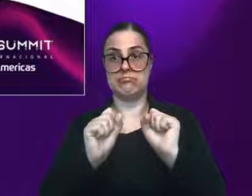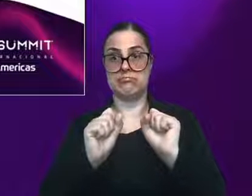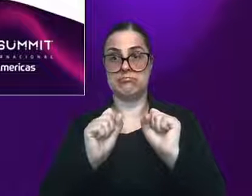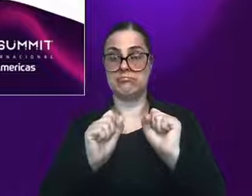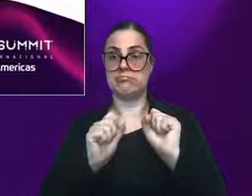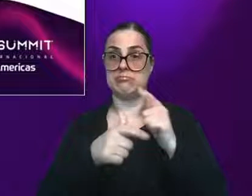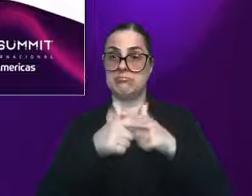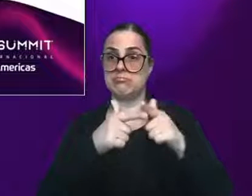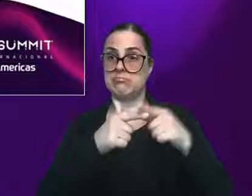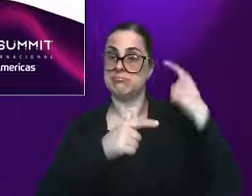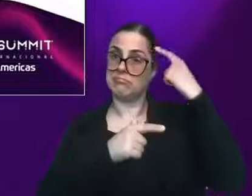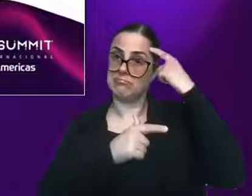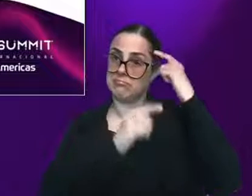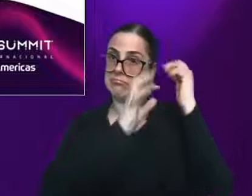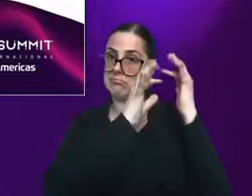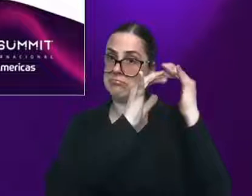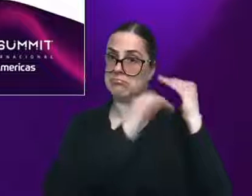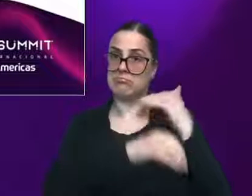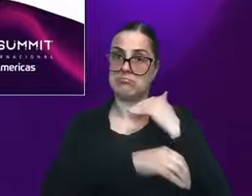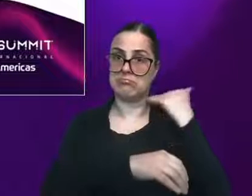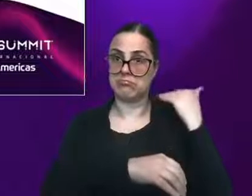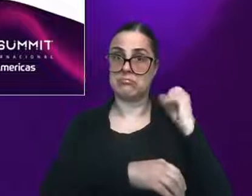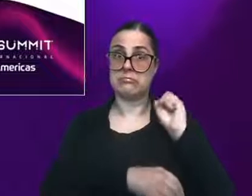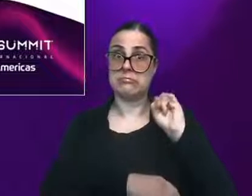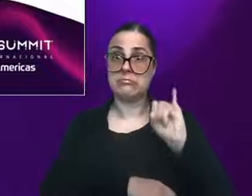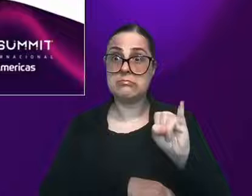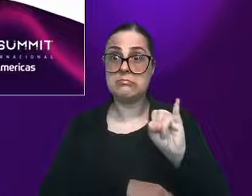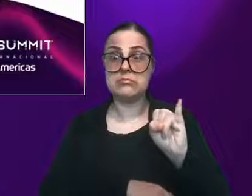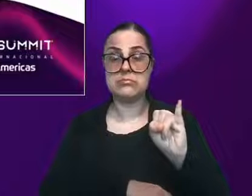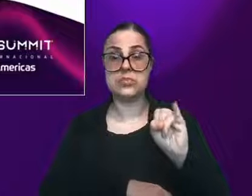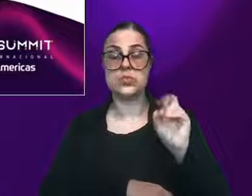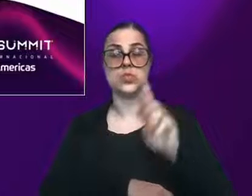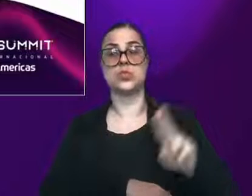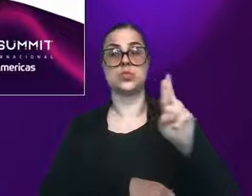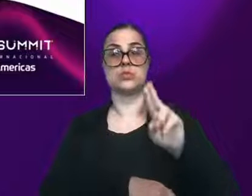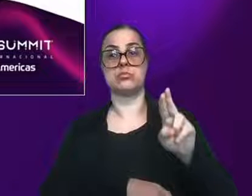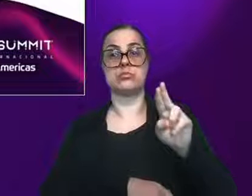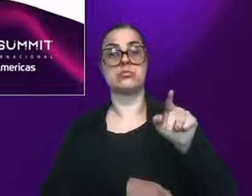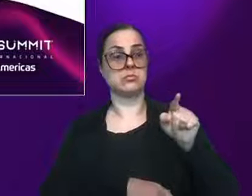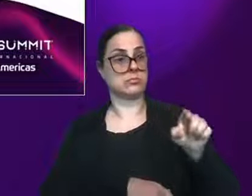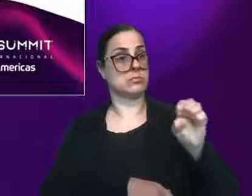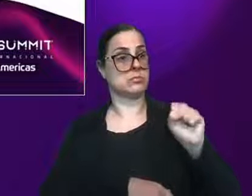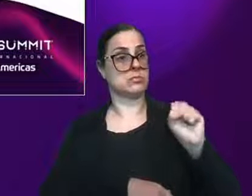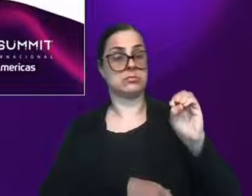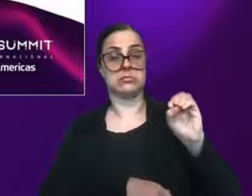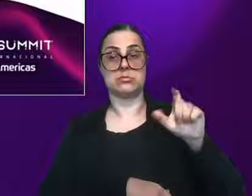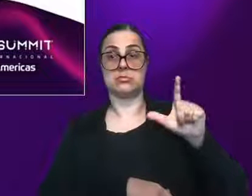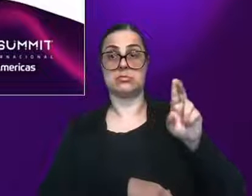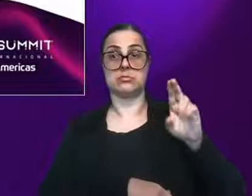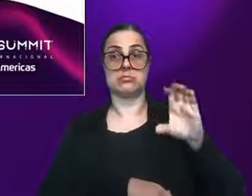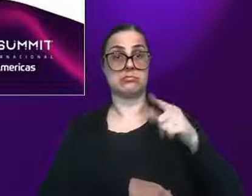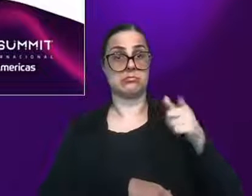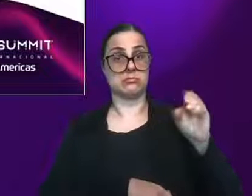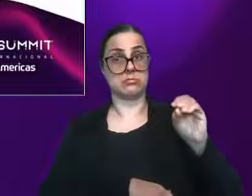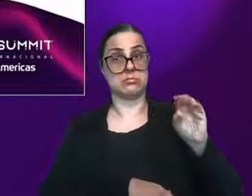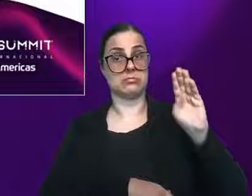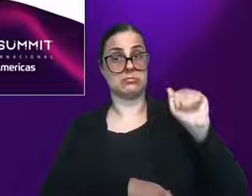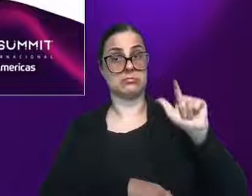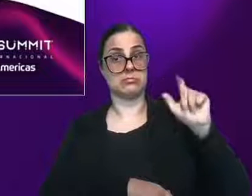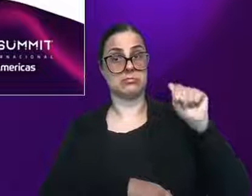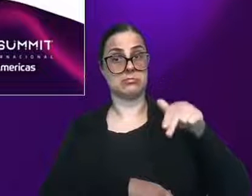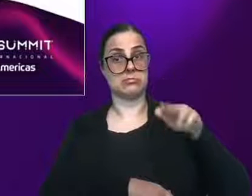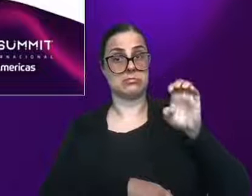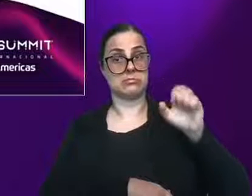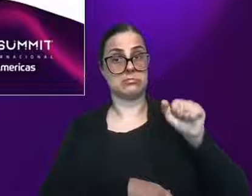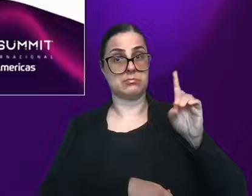quando utilizado em soluções balanceadas. Acho que essa é a grande, o que você realmente não deve fazer. E ele